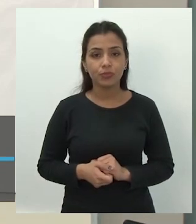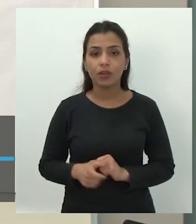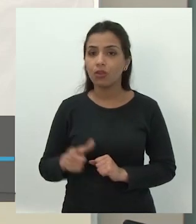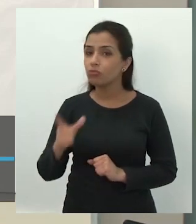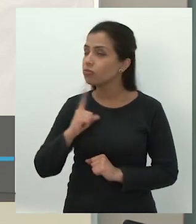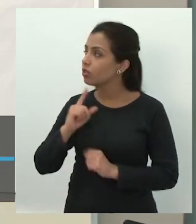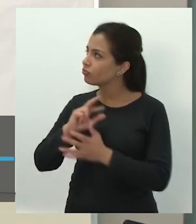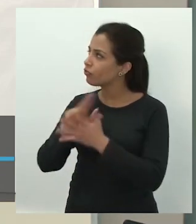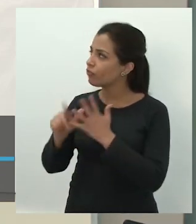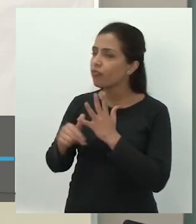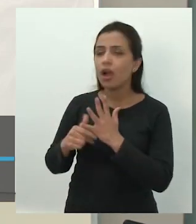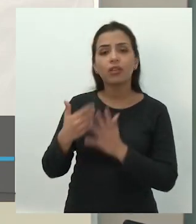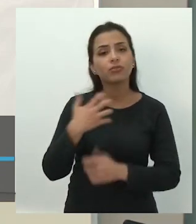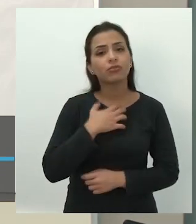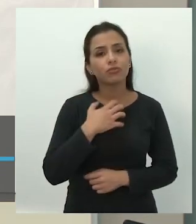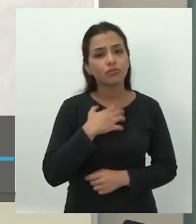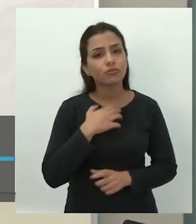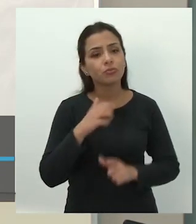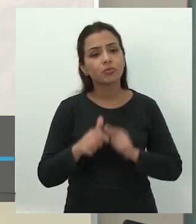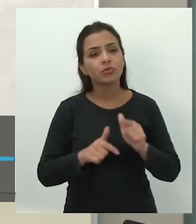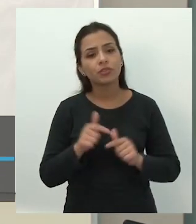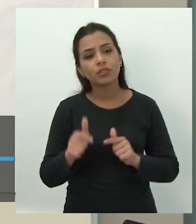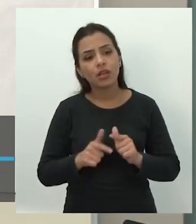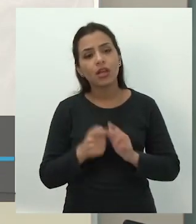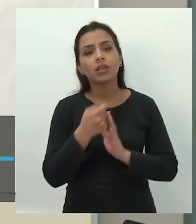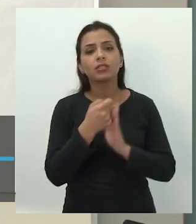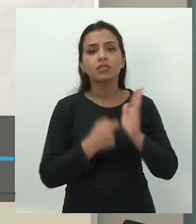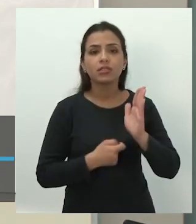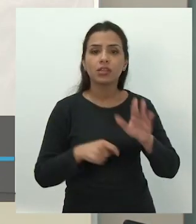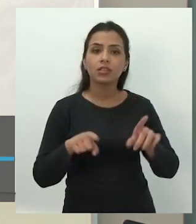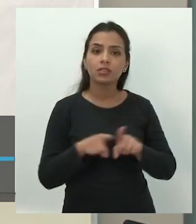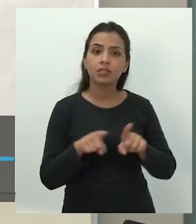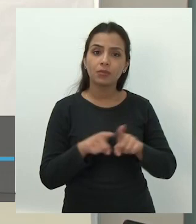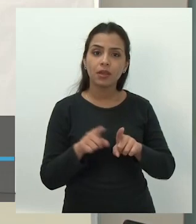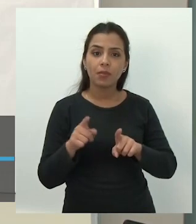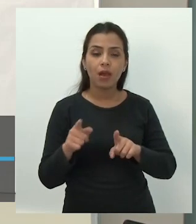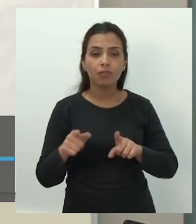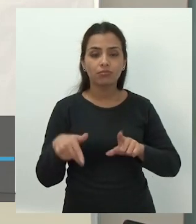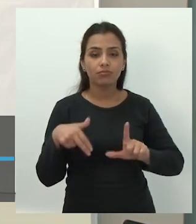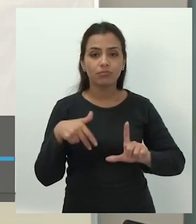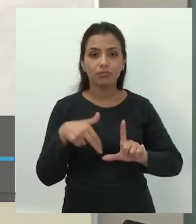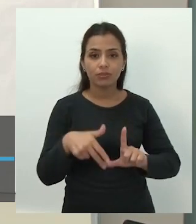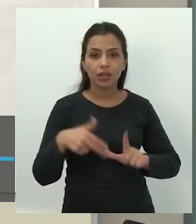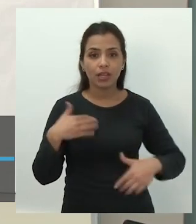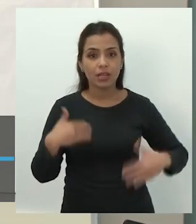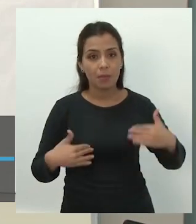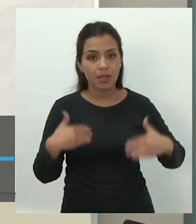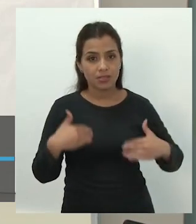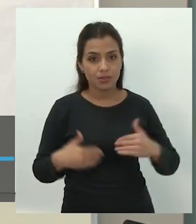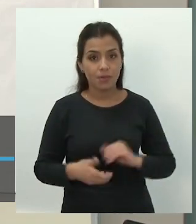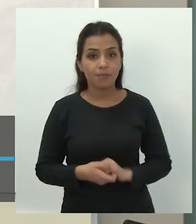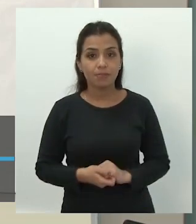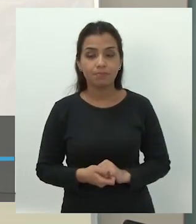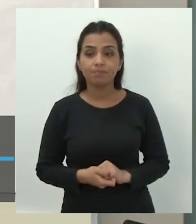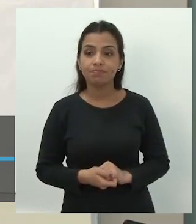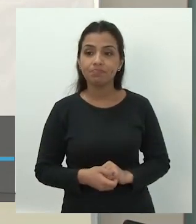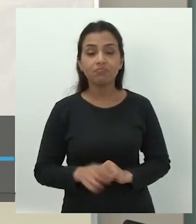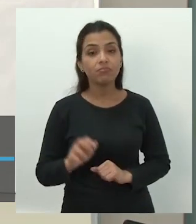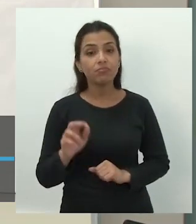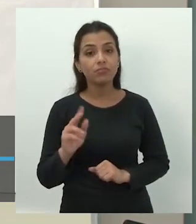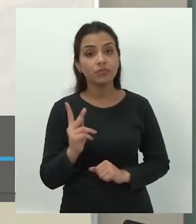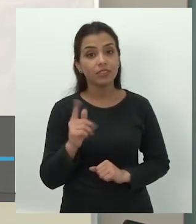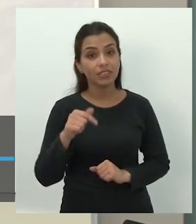formas aí, né, de trabalhar, né, e roteirizar aí um filme de animação, tá? As HQs aqui, né, no caso,